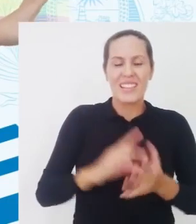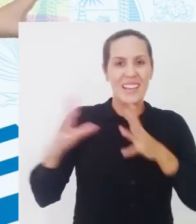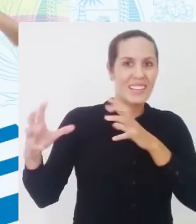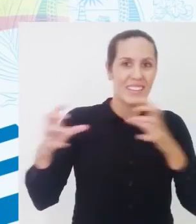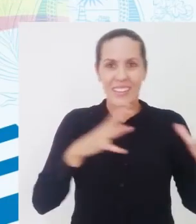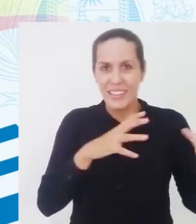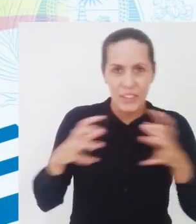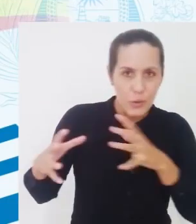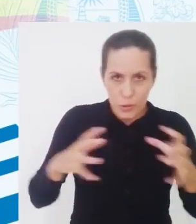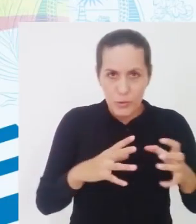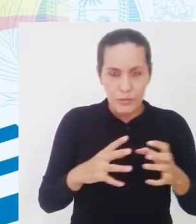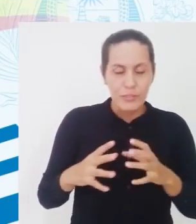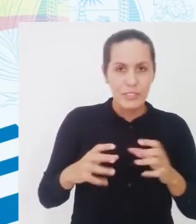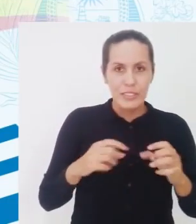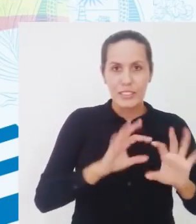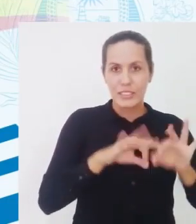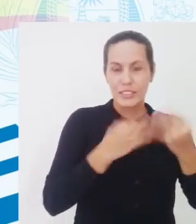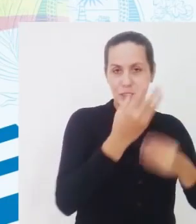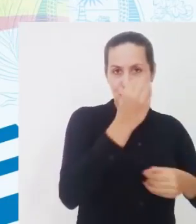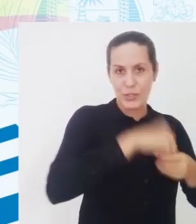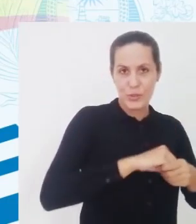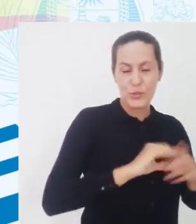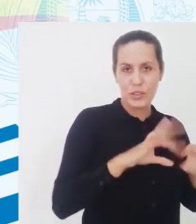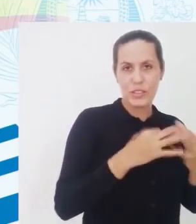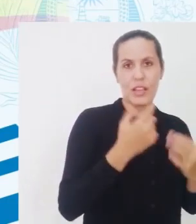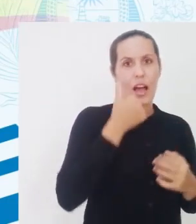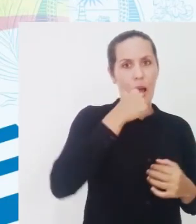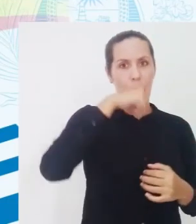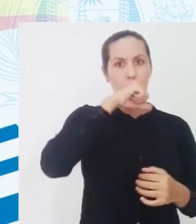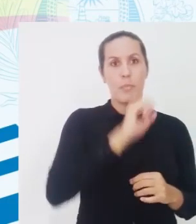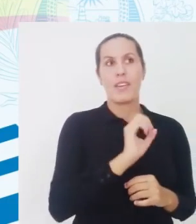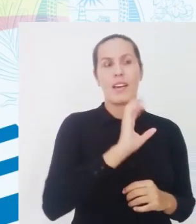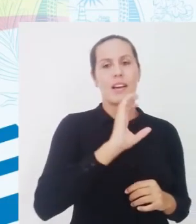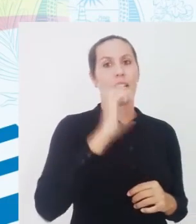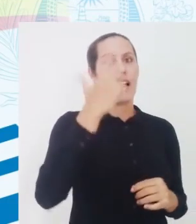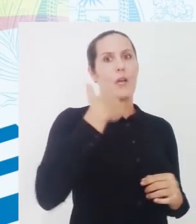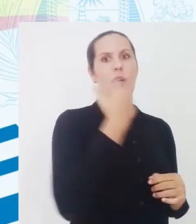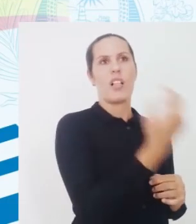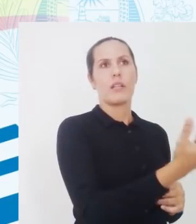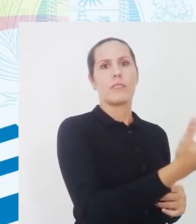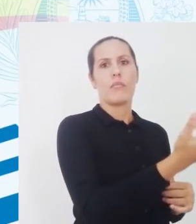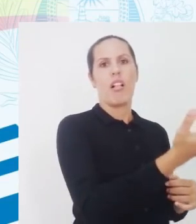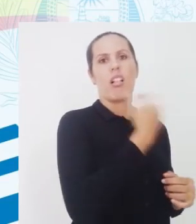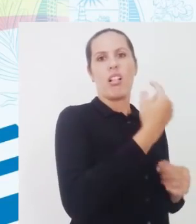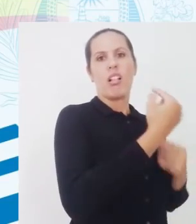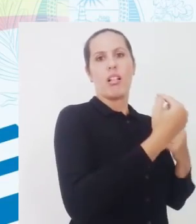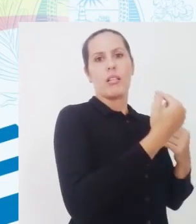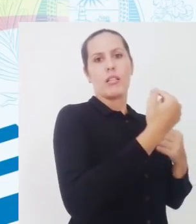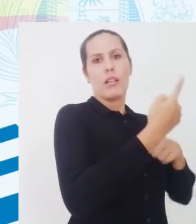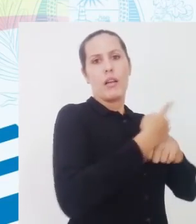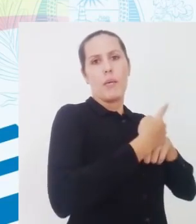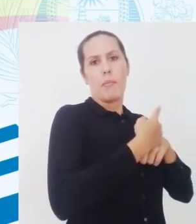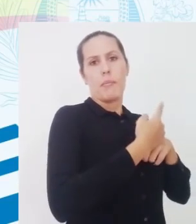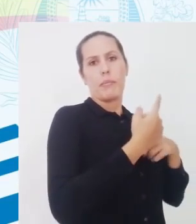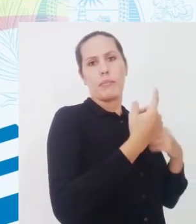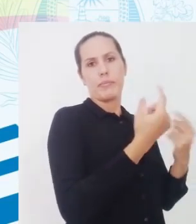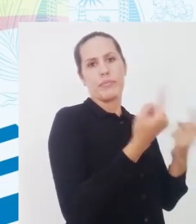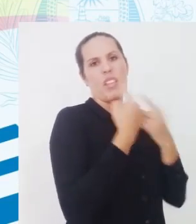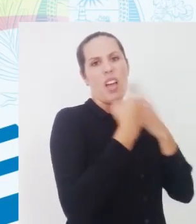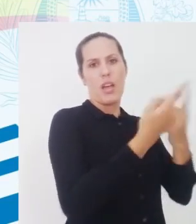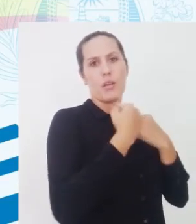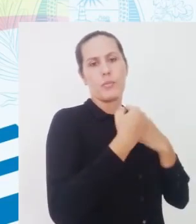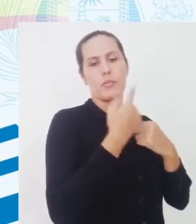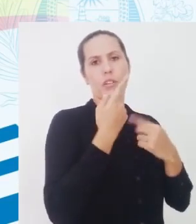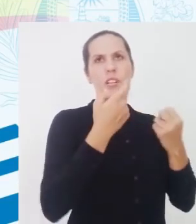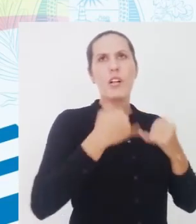foi fácil? Eu trouxe os áudios para vocês. Claro que eu não trouxe a verdadeira confusão que aconteceu no grupo da família, certo? E aí